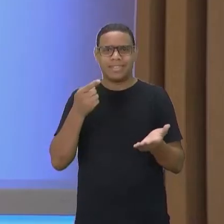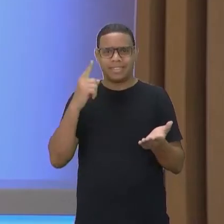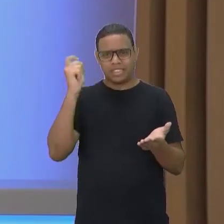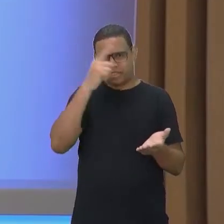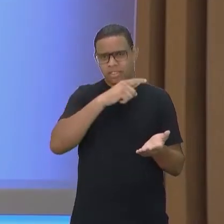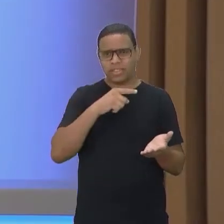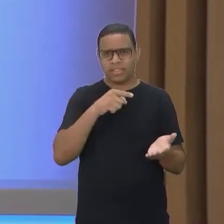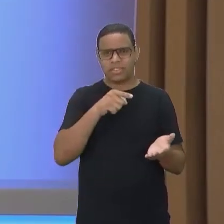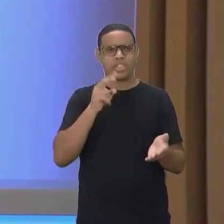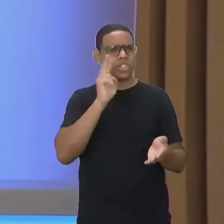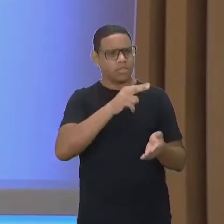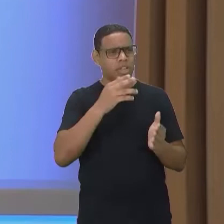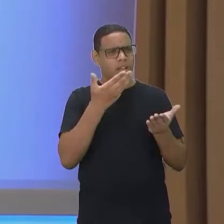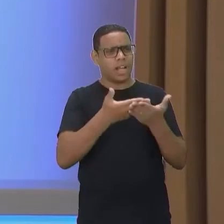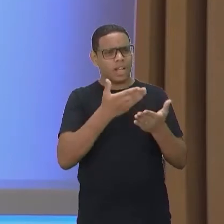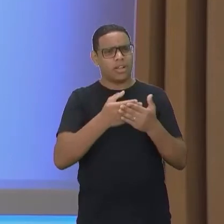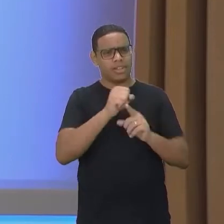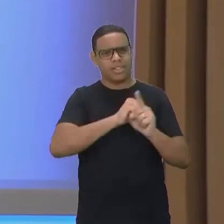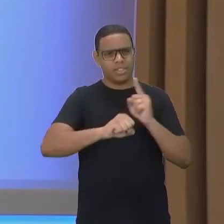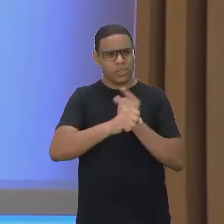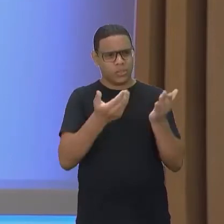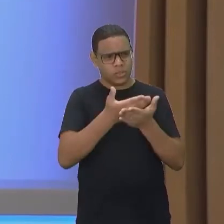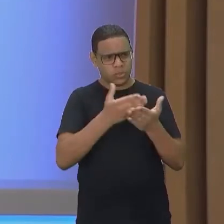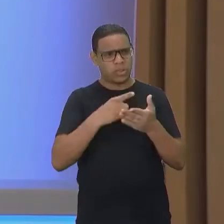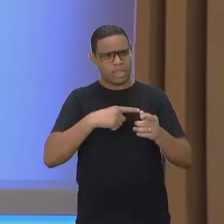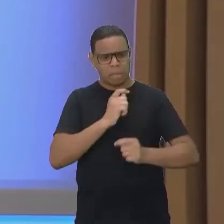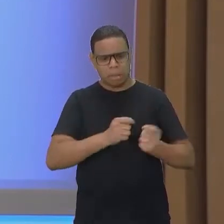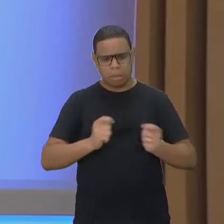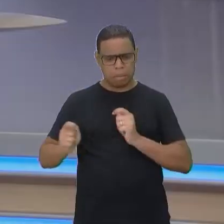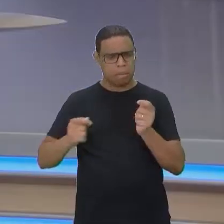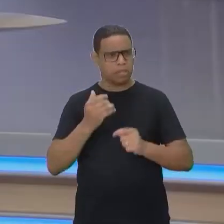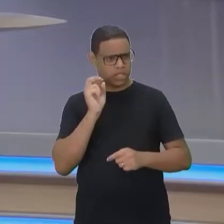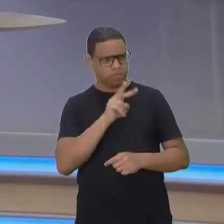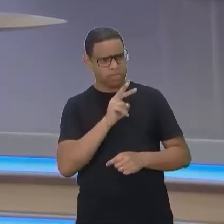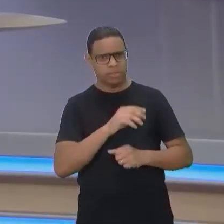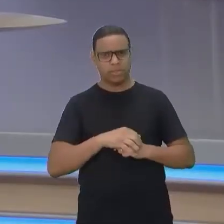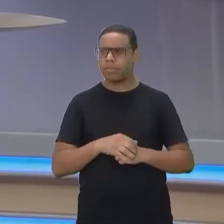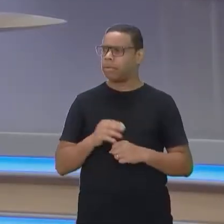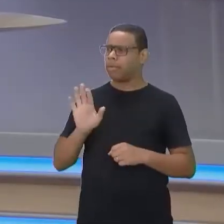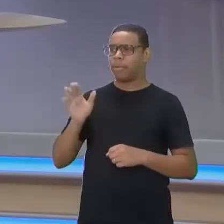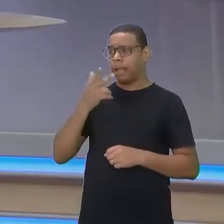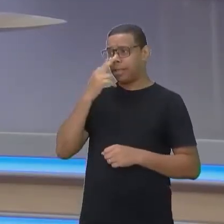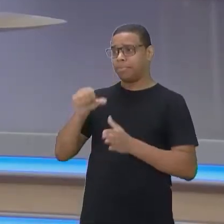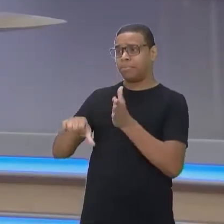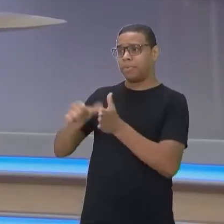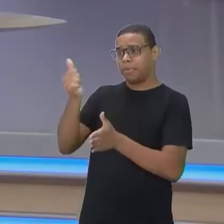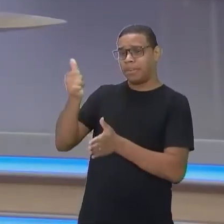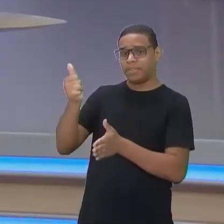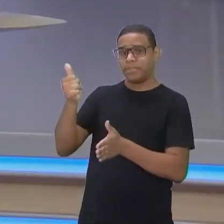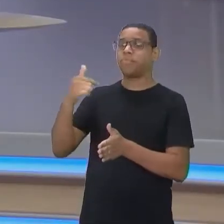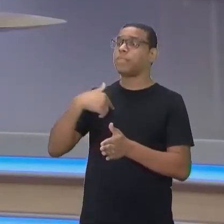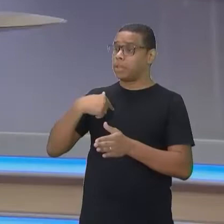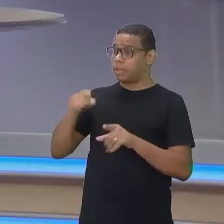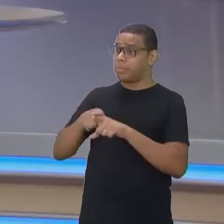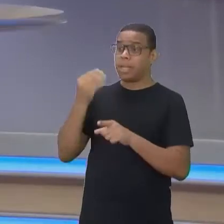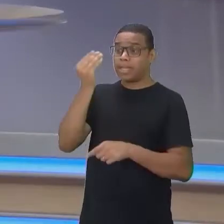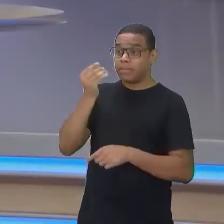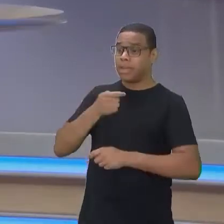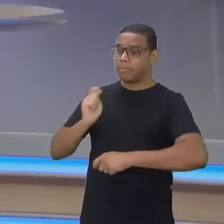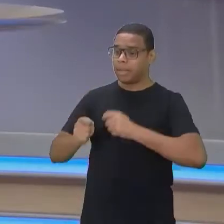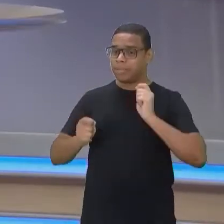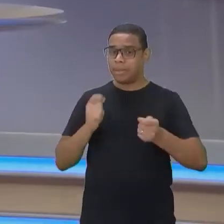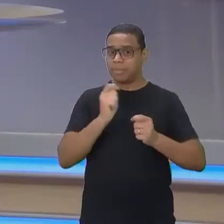acessível. Assim, você já viu uma aula de sociologia com bateria? Olha, eu vou dizer que é a primeira vez. E além de tudo, estou vivenciando a aula, não estou